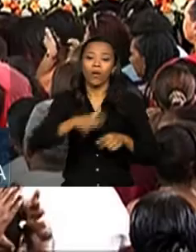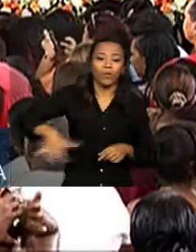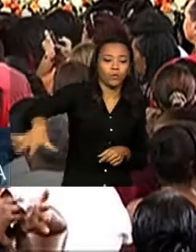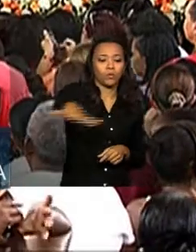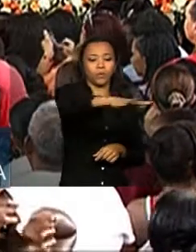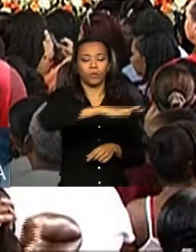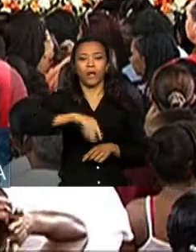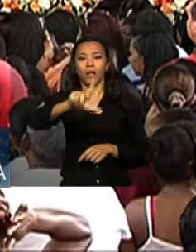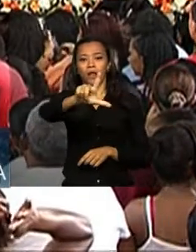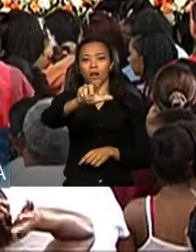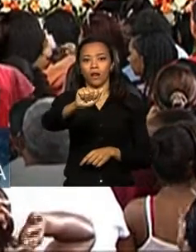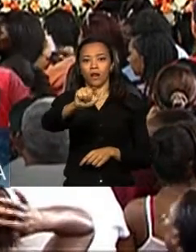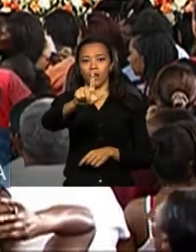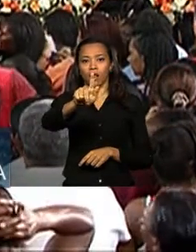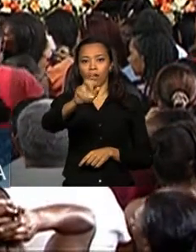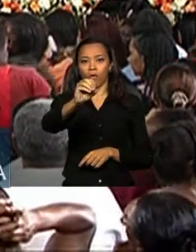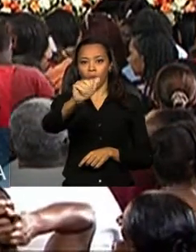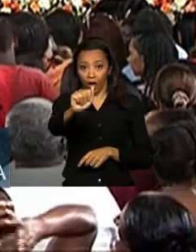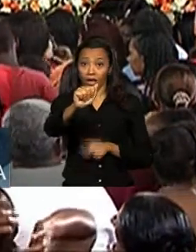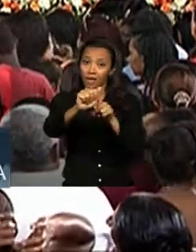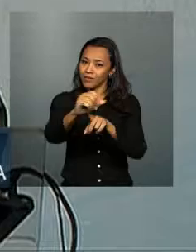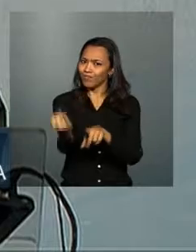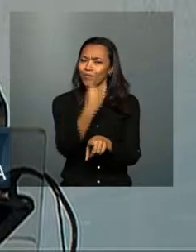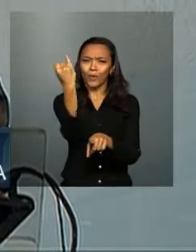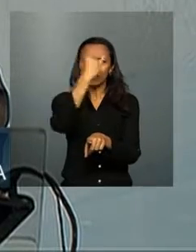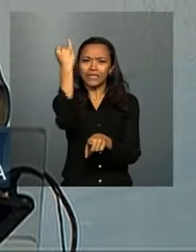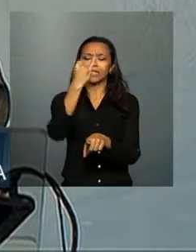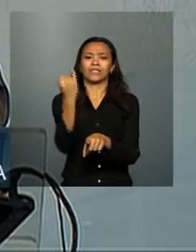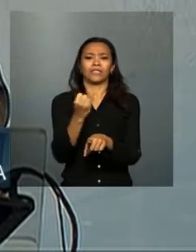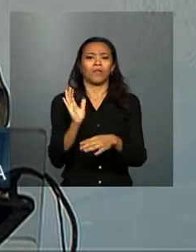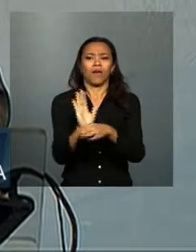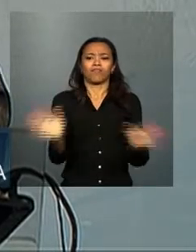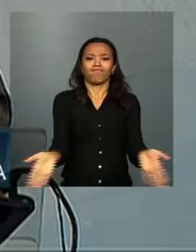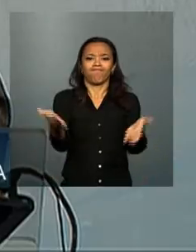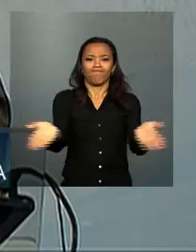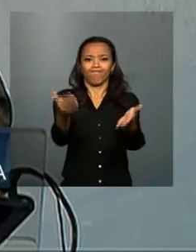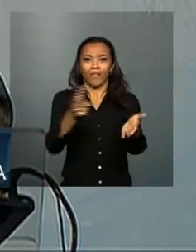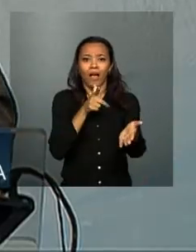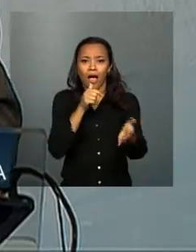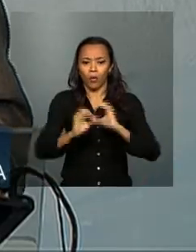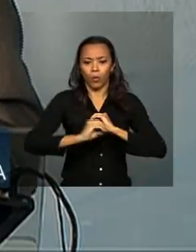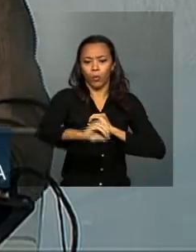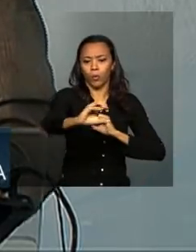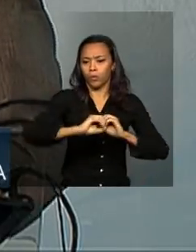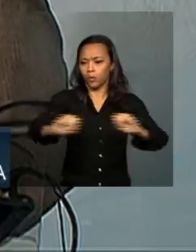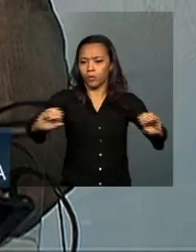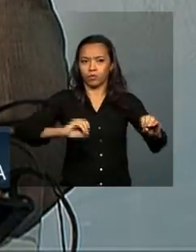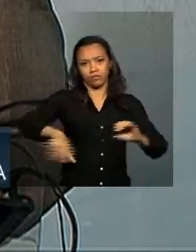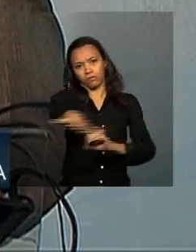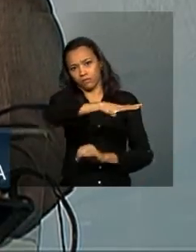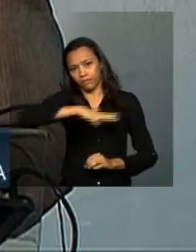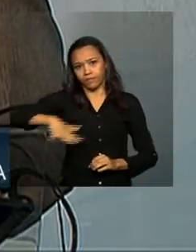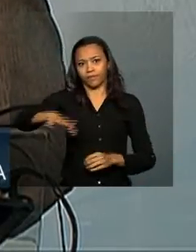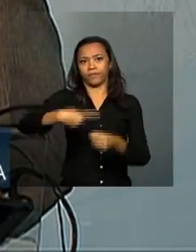segunda etapa, uma obra importantíssima de saneamento e infraestrutura urbana. A obra...